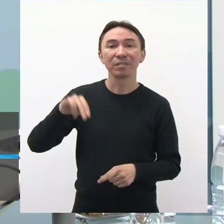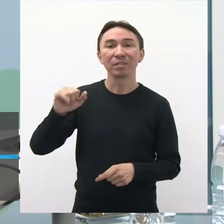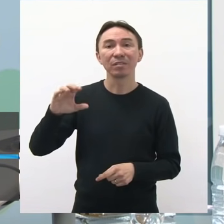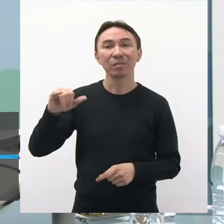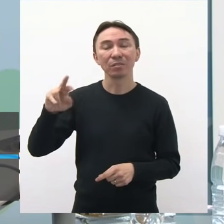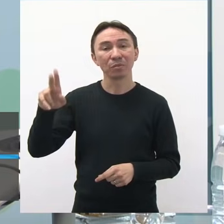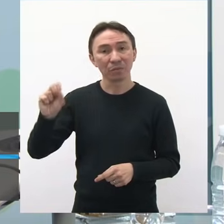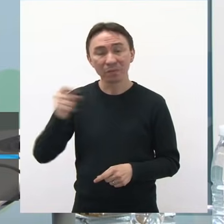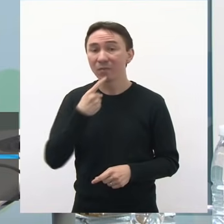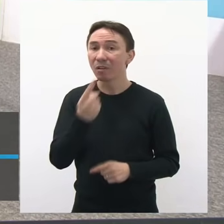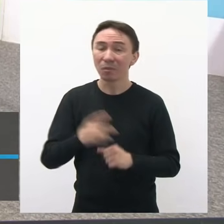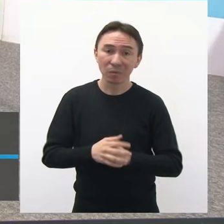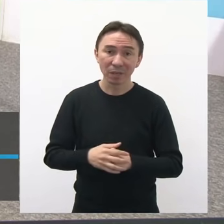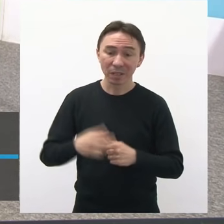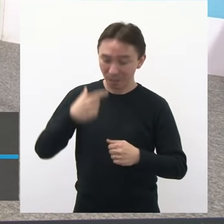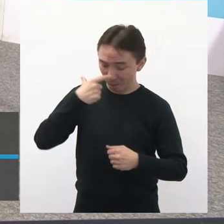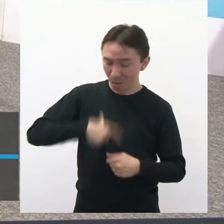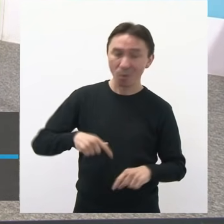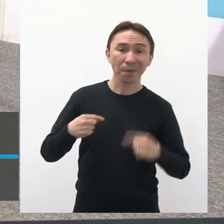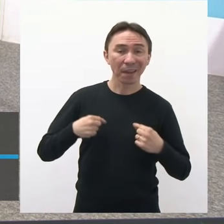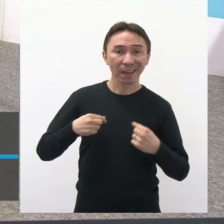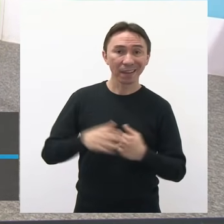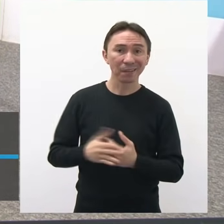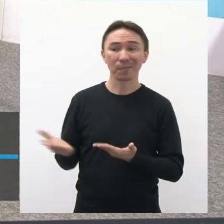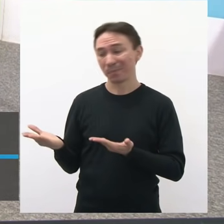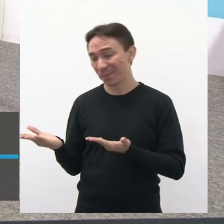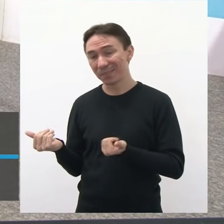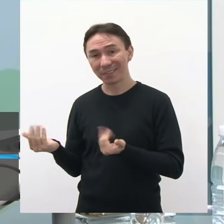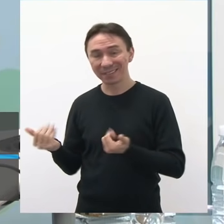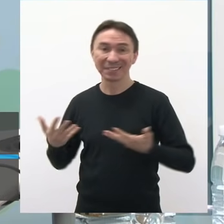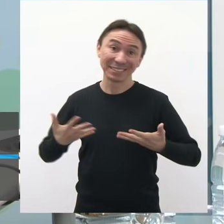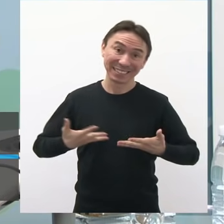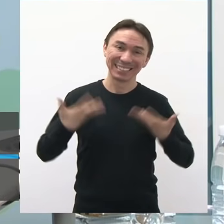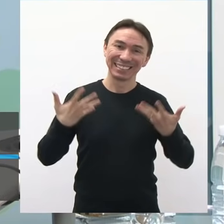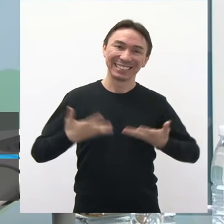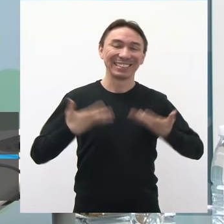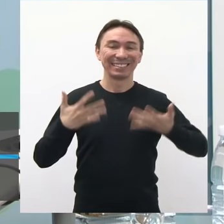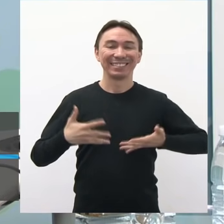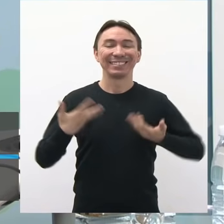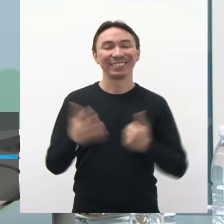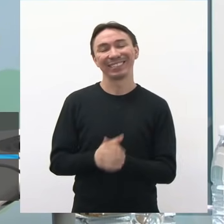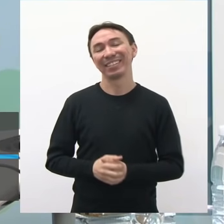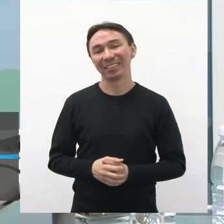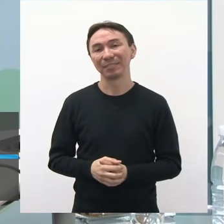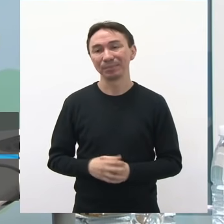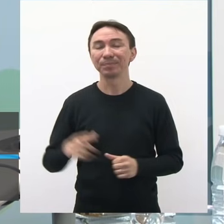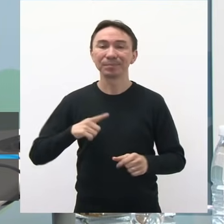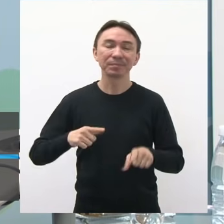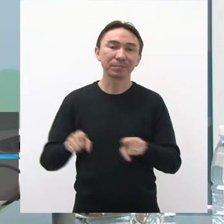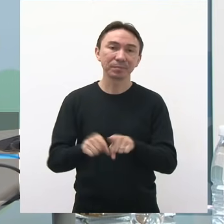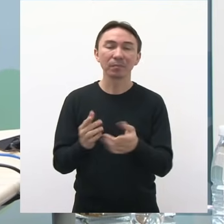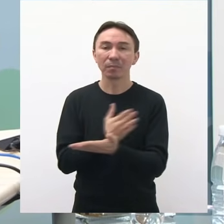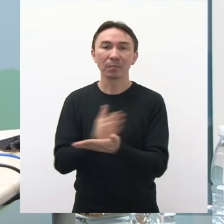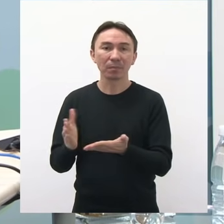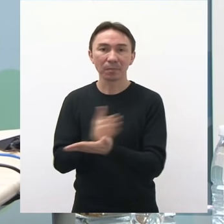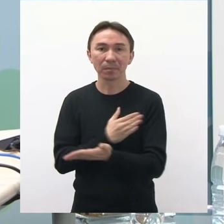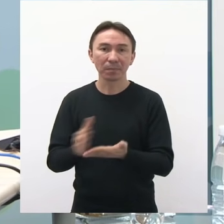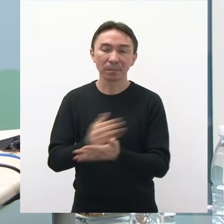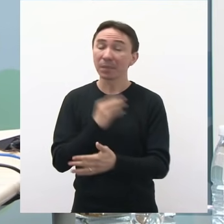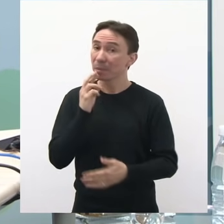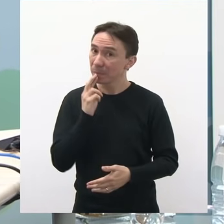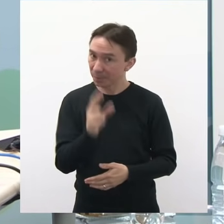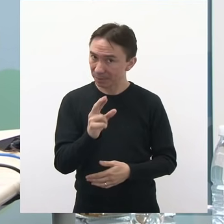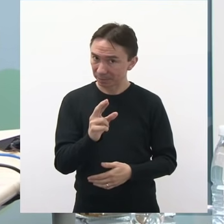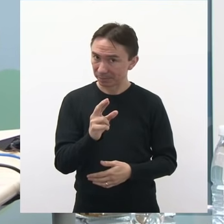Um adolescente alegre. Aê. Adorei. E aí, a gente tem aqui algumas respostas, então, para a pergunta quem eu quero ser,